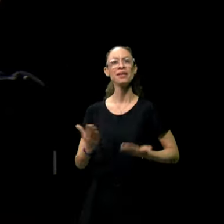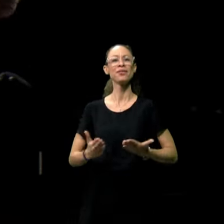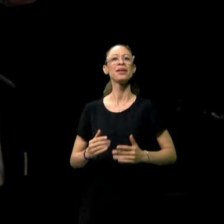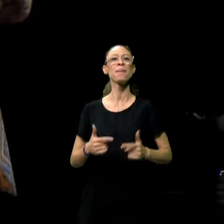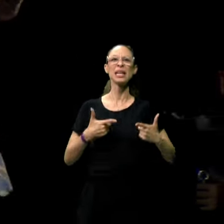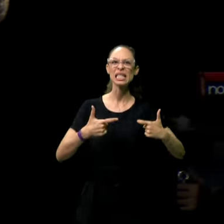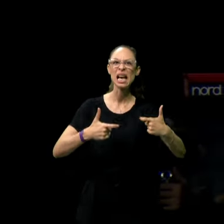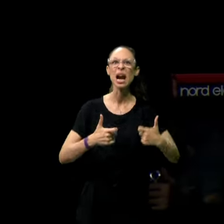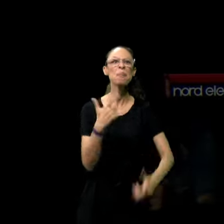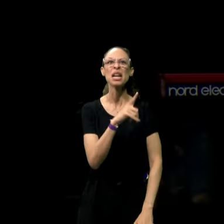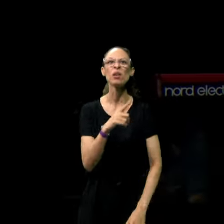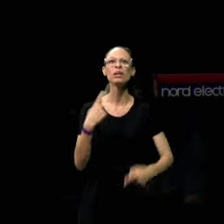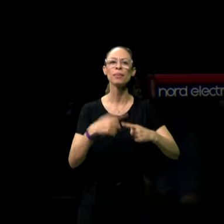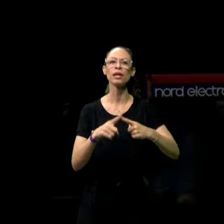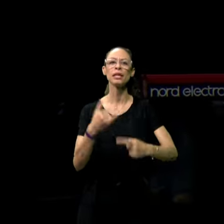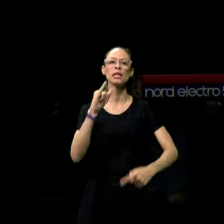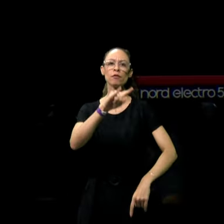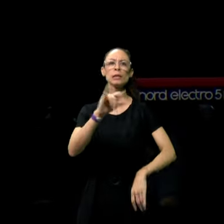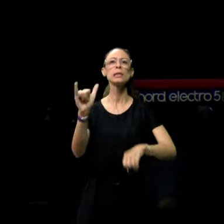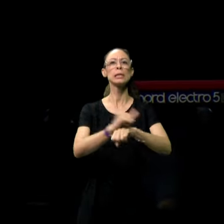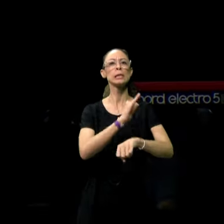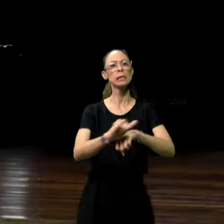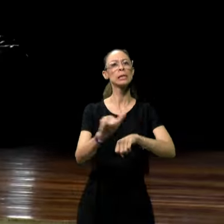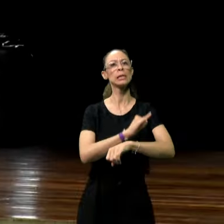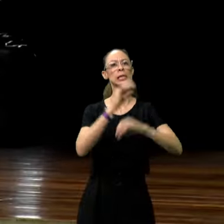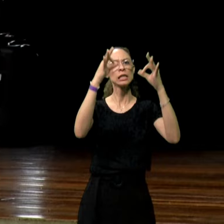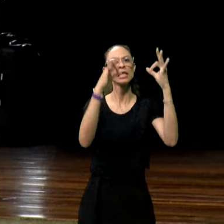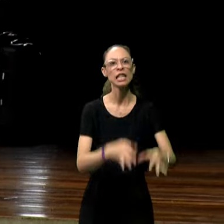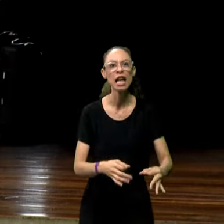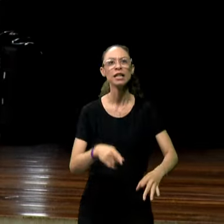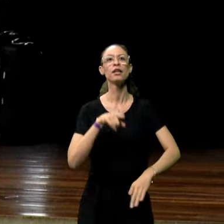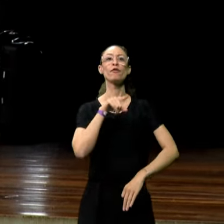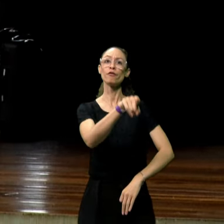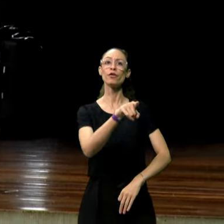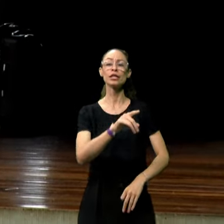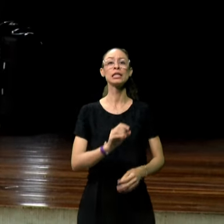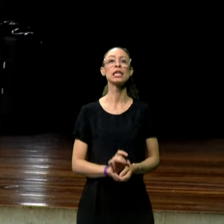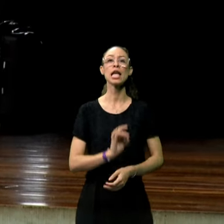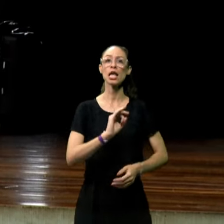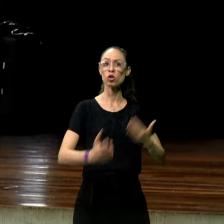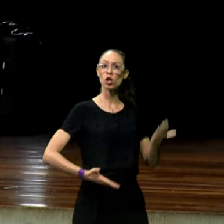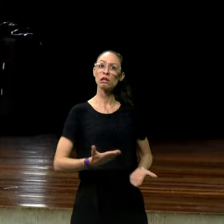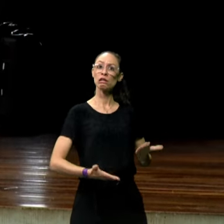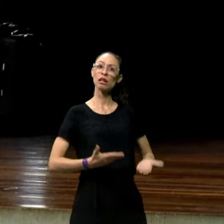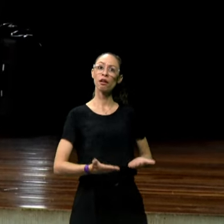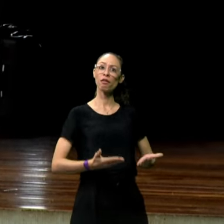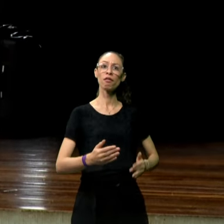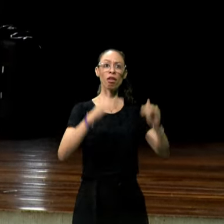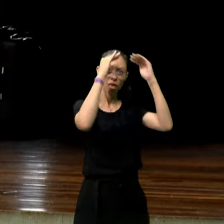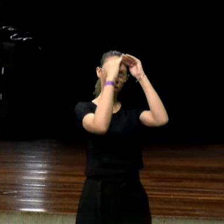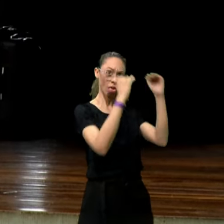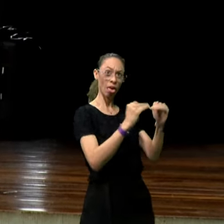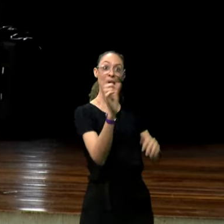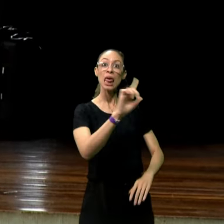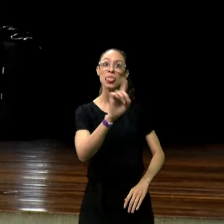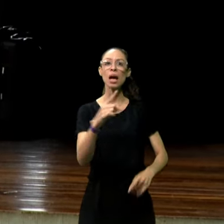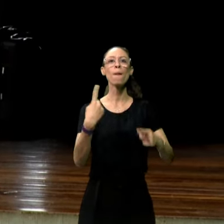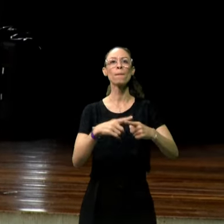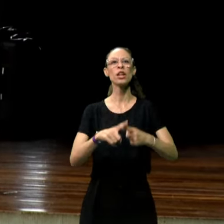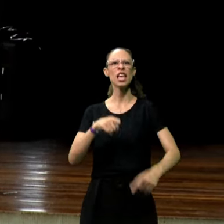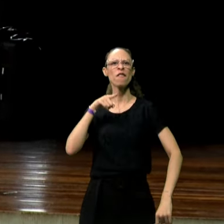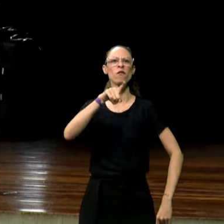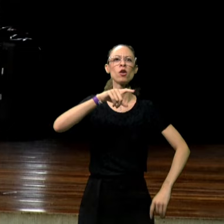arma, porque quando você tem arma, você já não é um jornaleiro, você não é empregado. As armas fazem de você